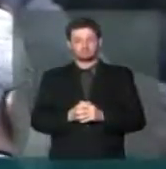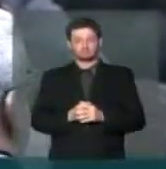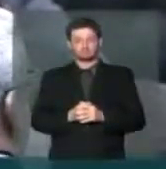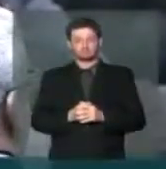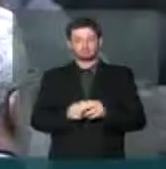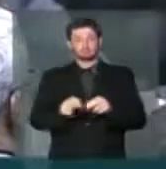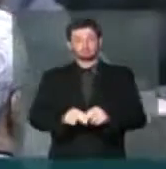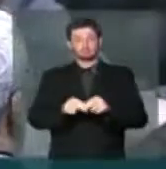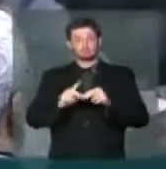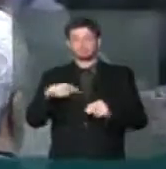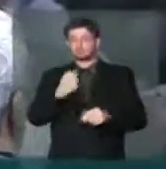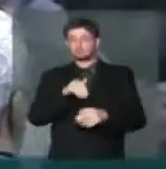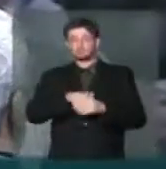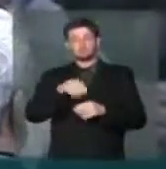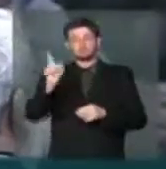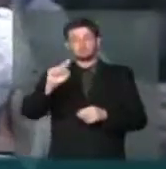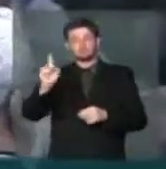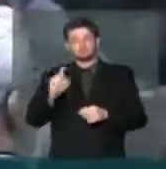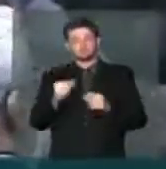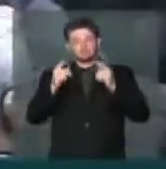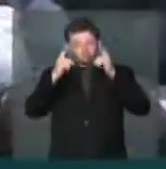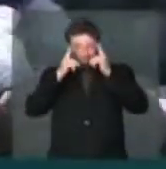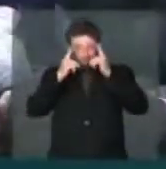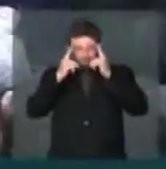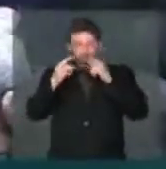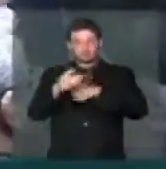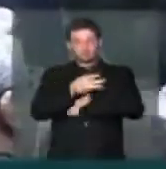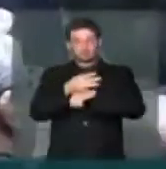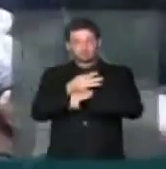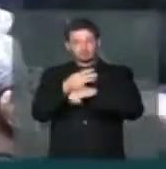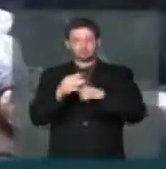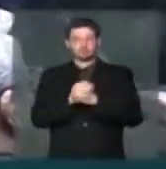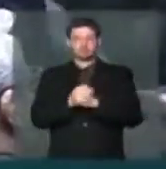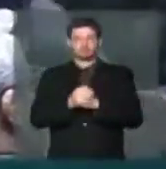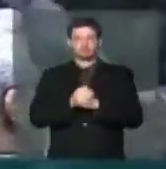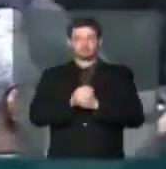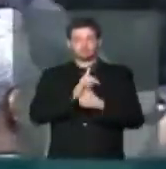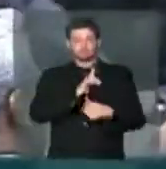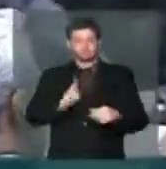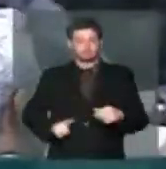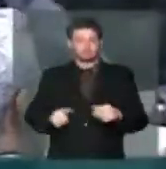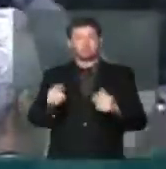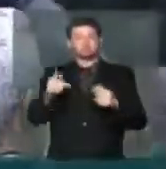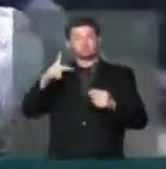E, senhor presidente, nós votamos não à terceirização do governo do PT e da presidente Dilma.